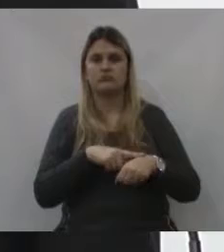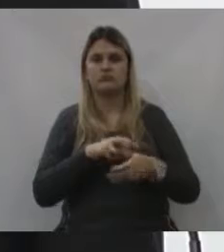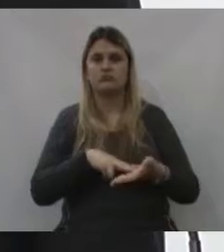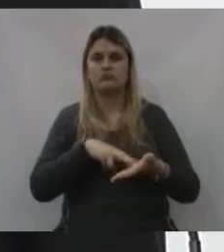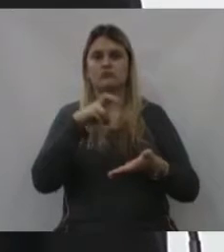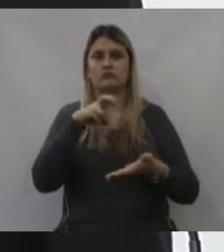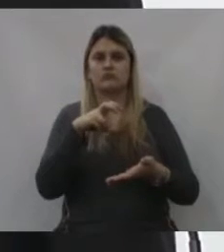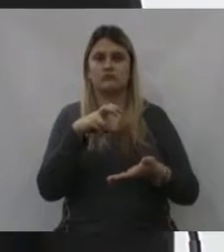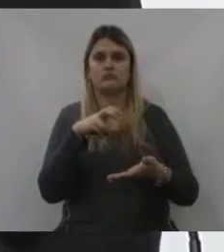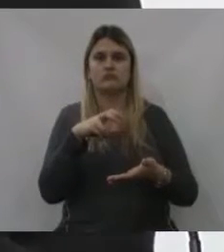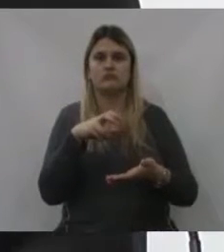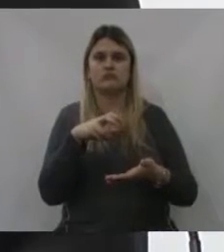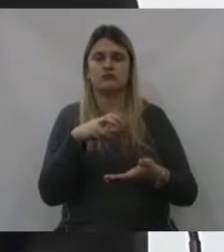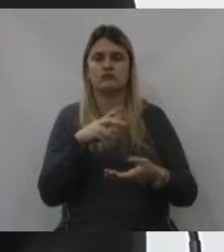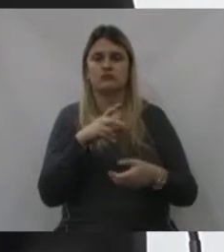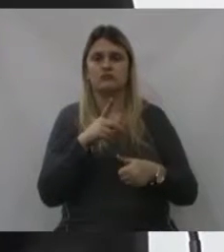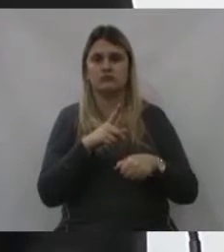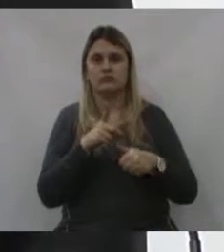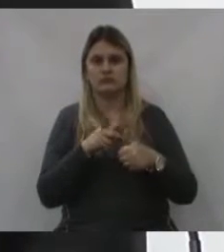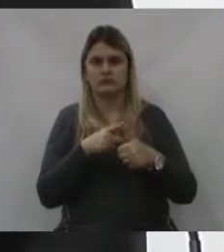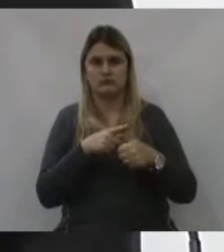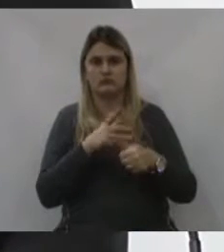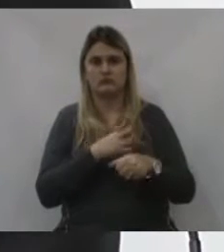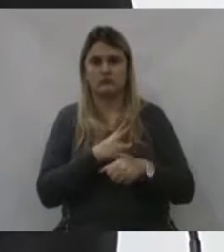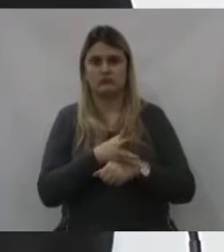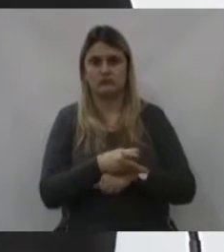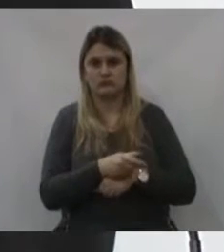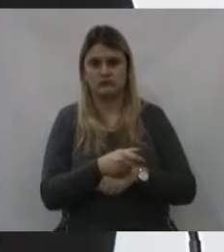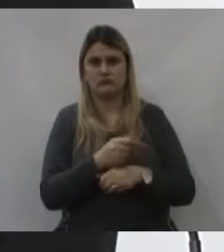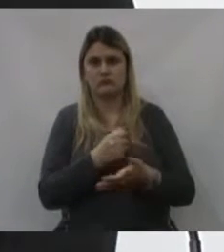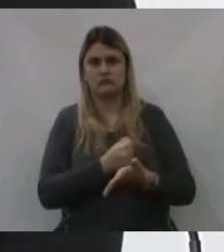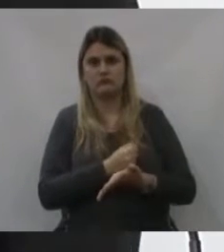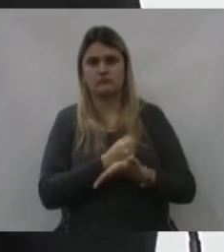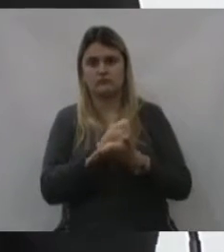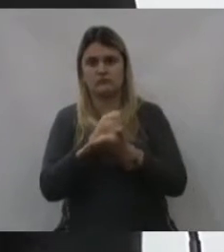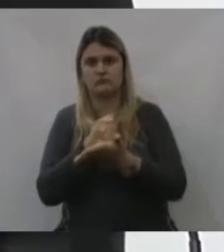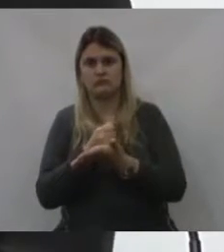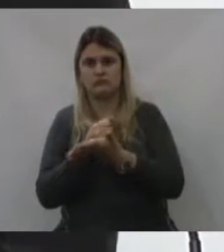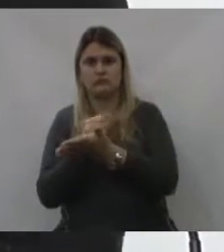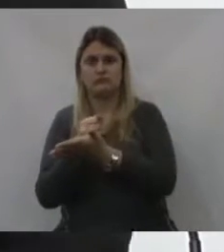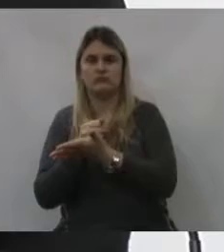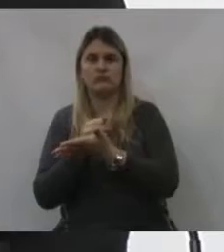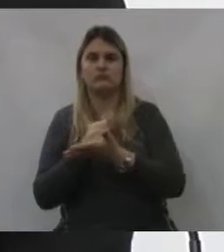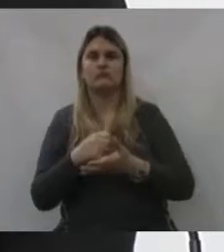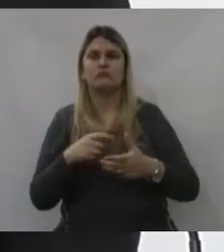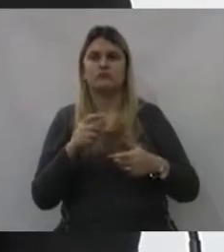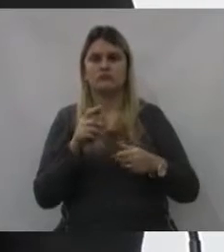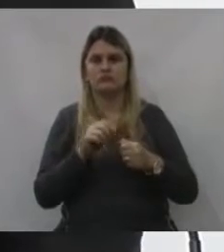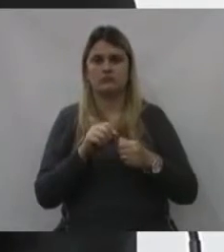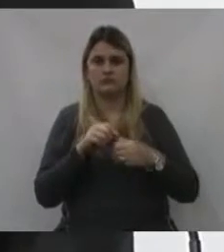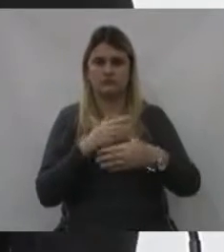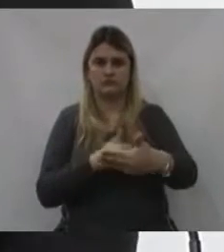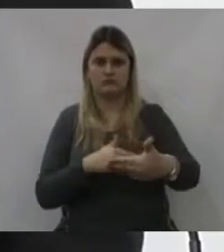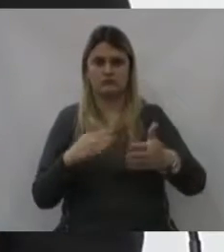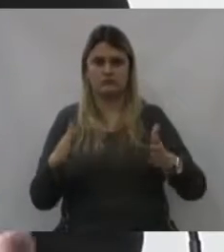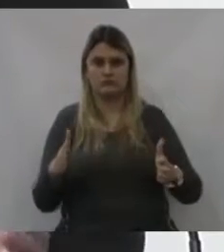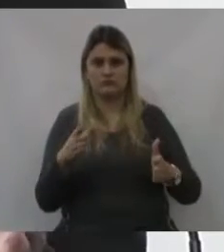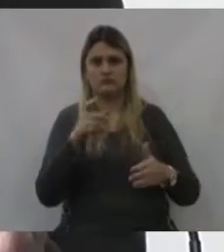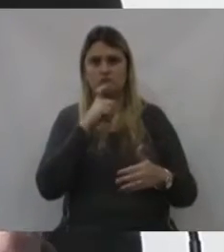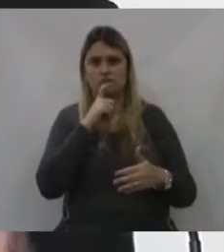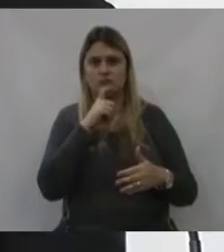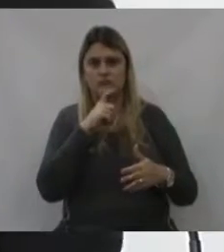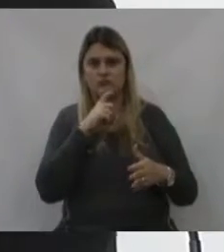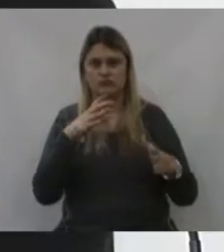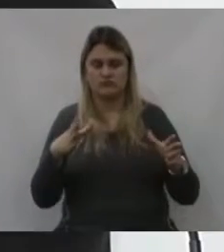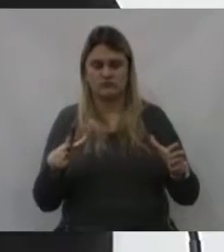das primeiras horas da manhã. A primeira equipe começaria de madrugada a processar esse alimento e iria um pratinho, as caixas, por